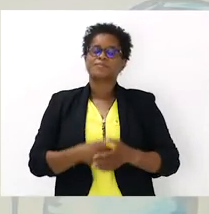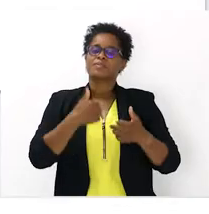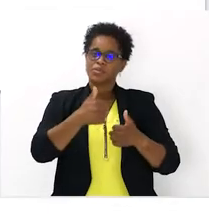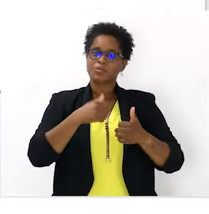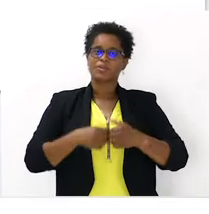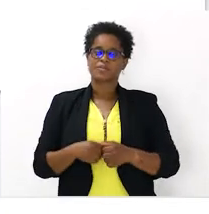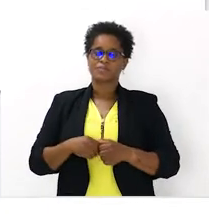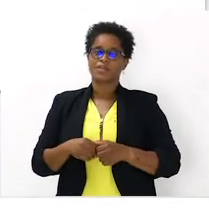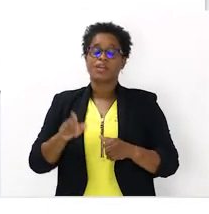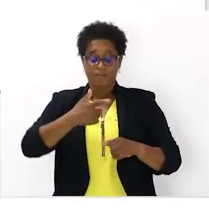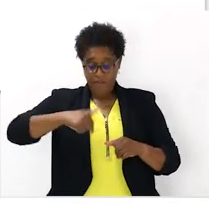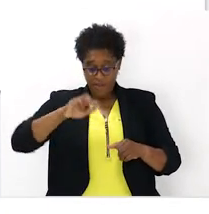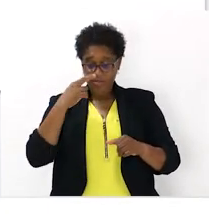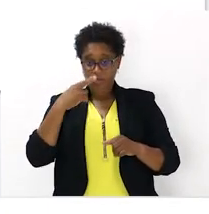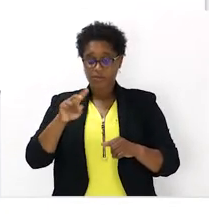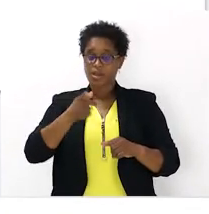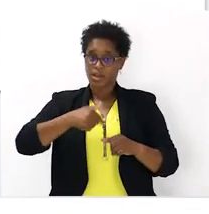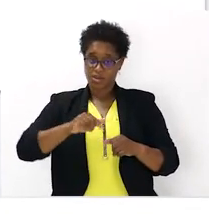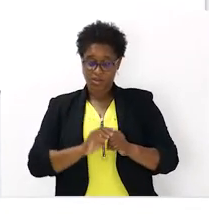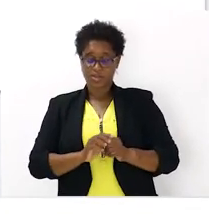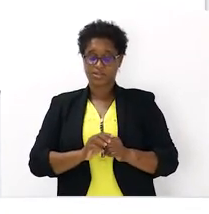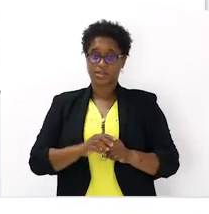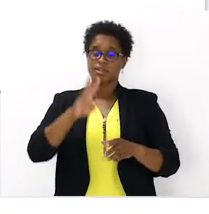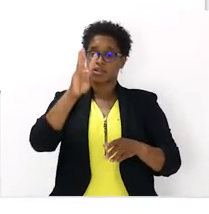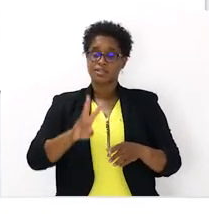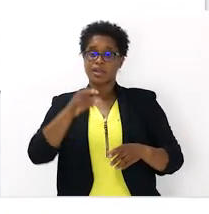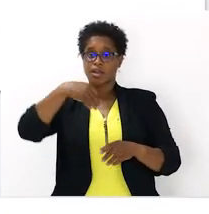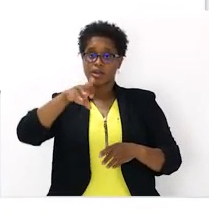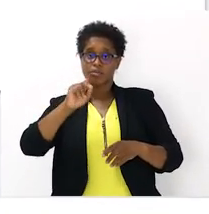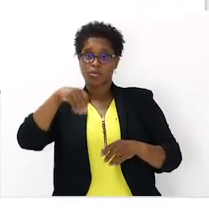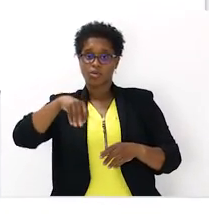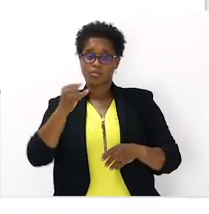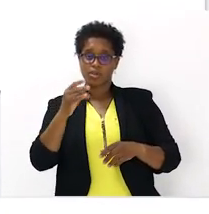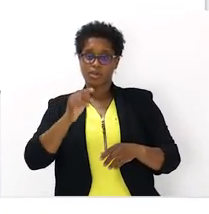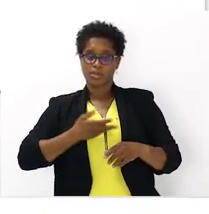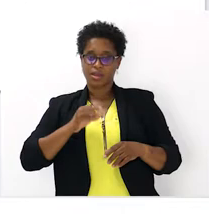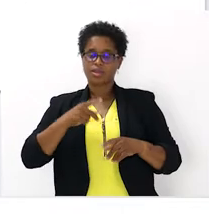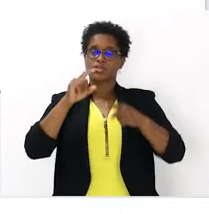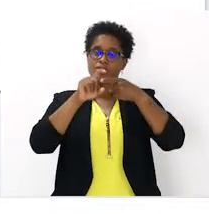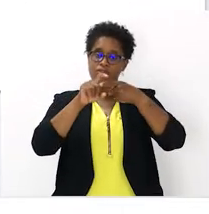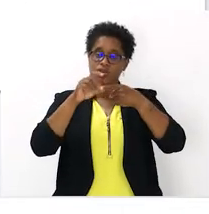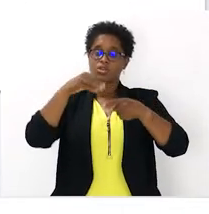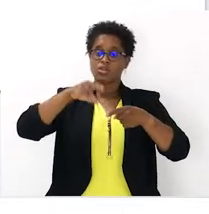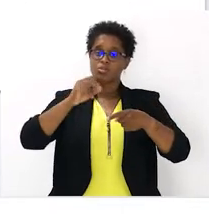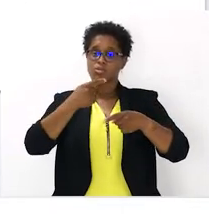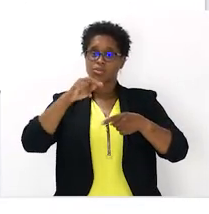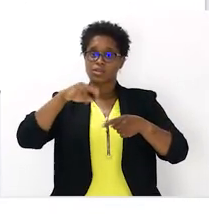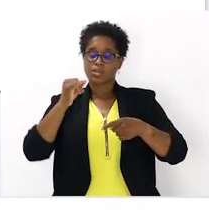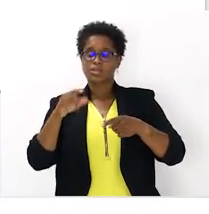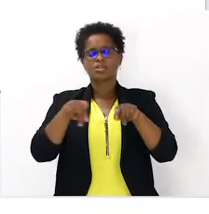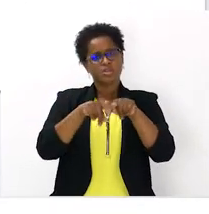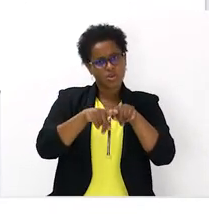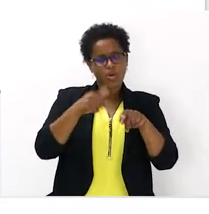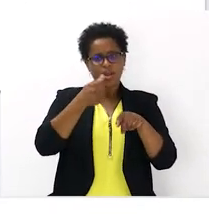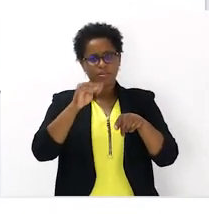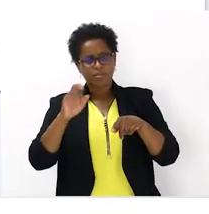bem. Vamos ver a nossa terceira propriedade. Divisão de potência de mesma base.